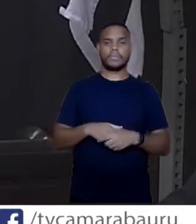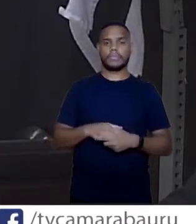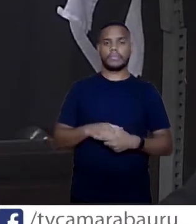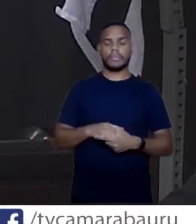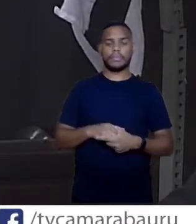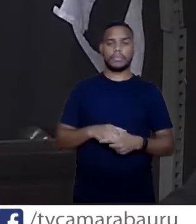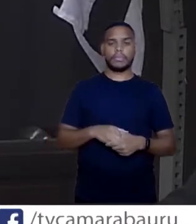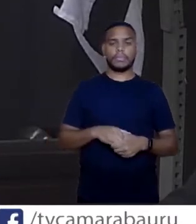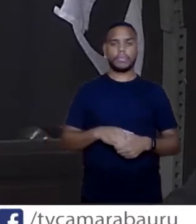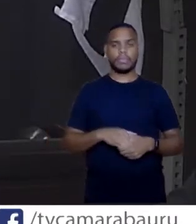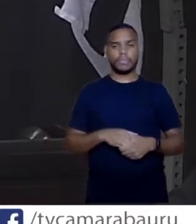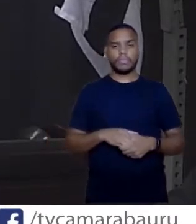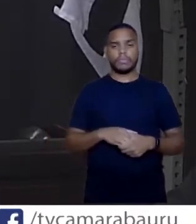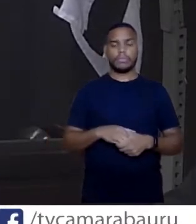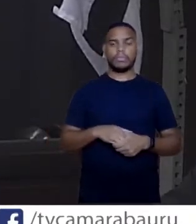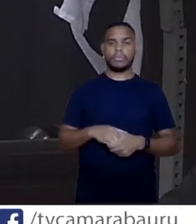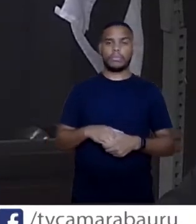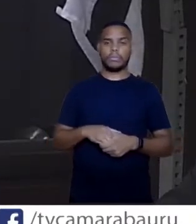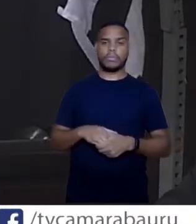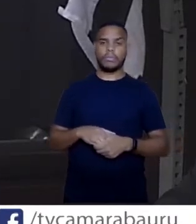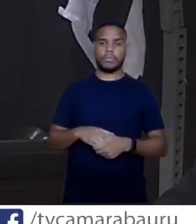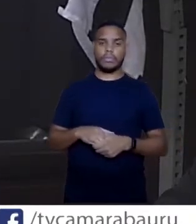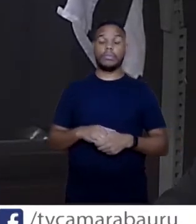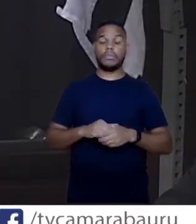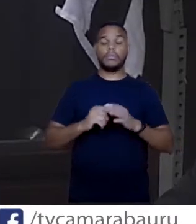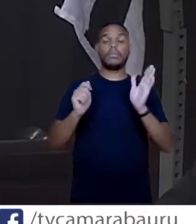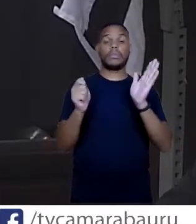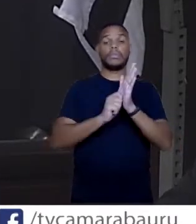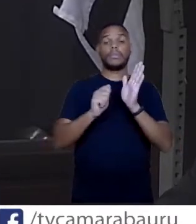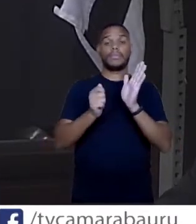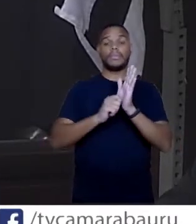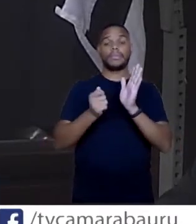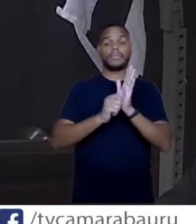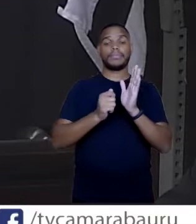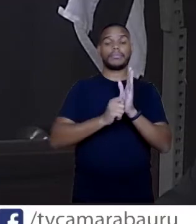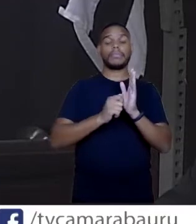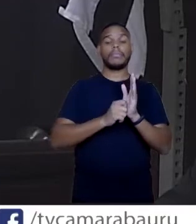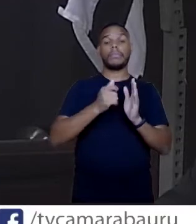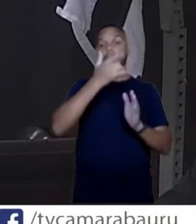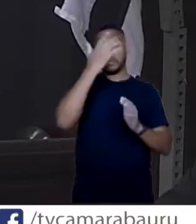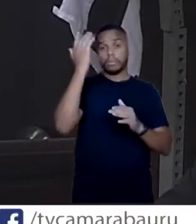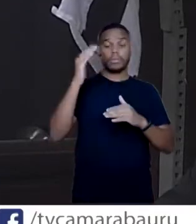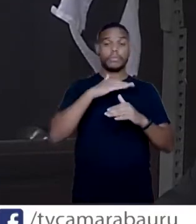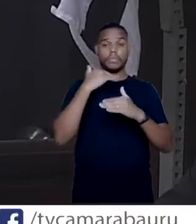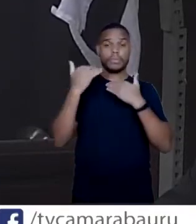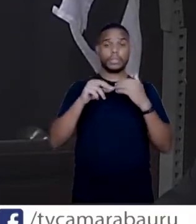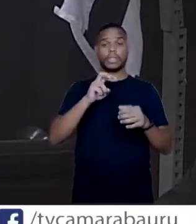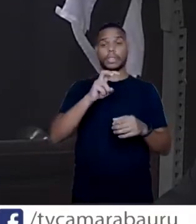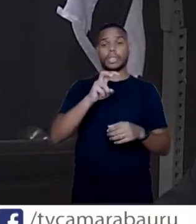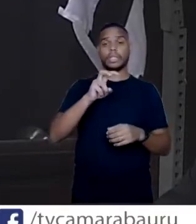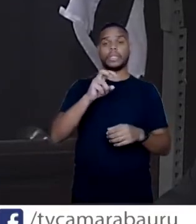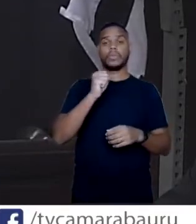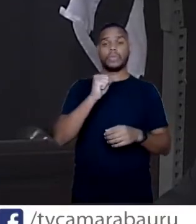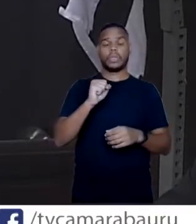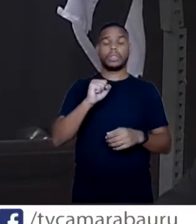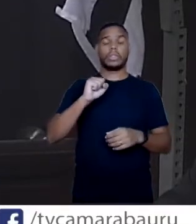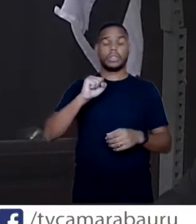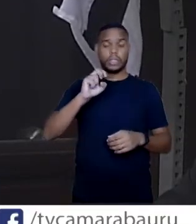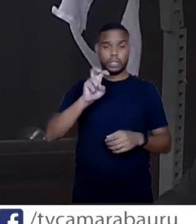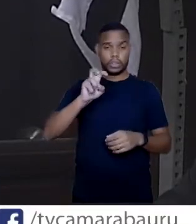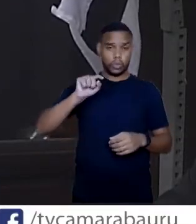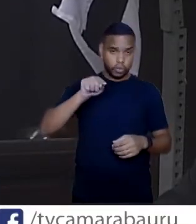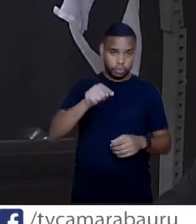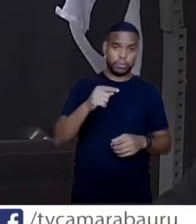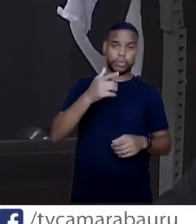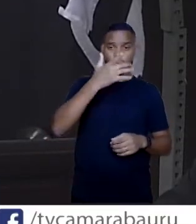as drogas drogas matam 585 mil pessoas por ano no